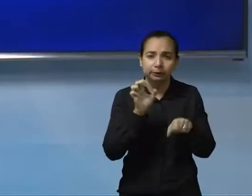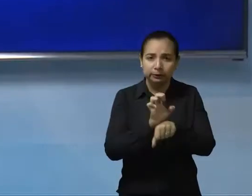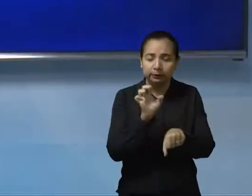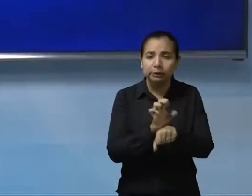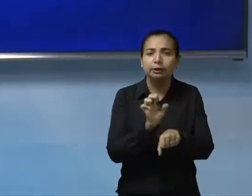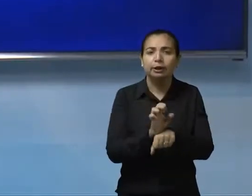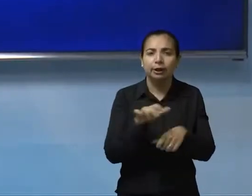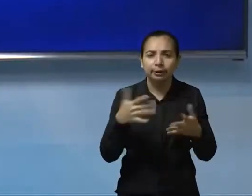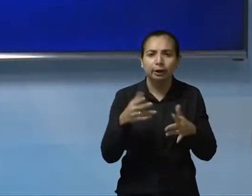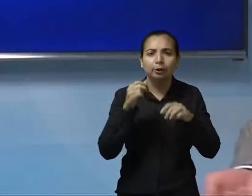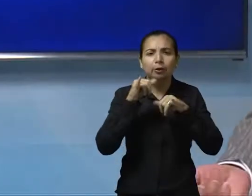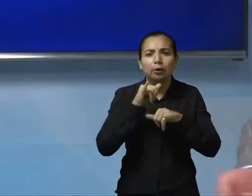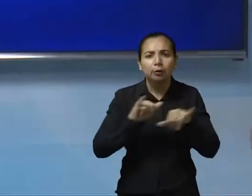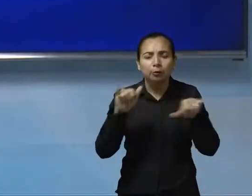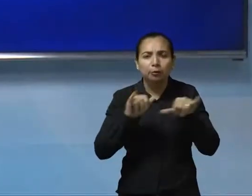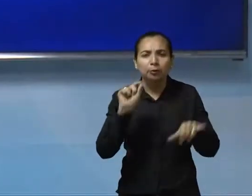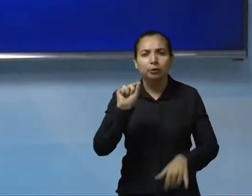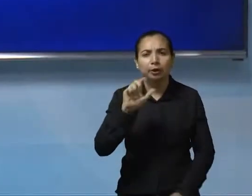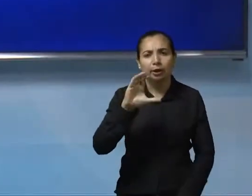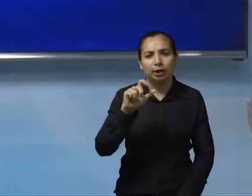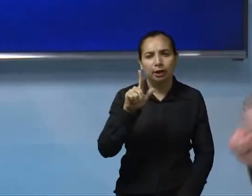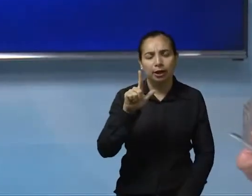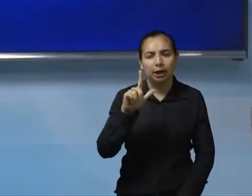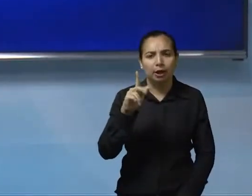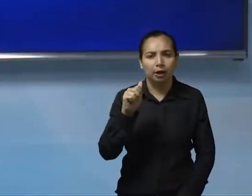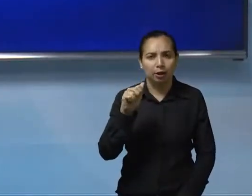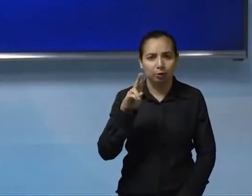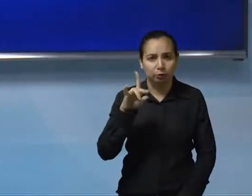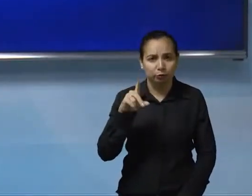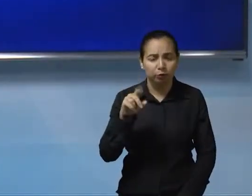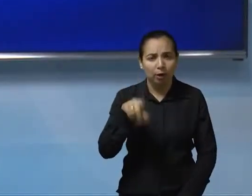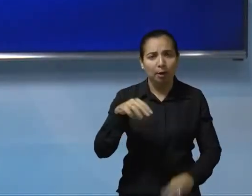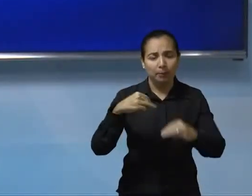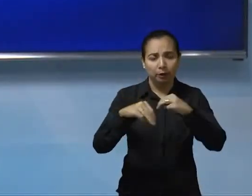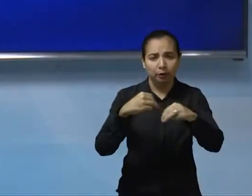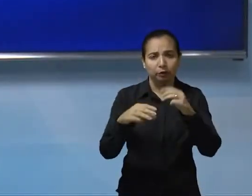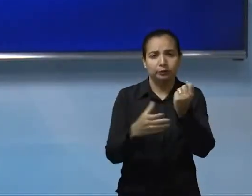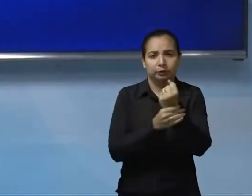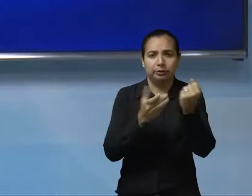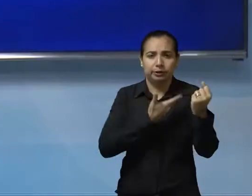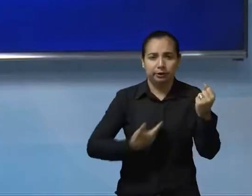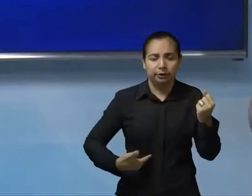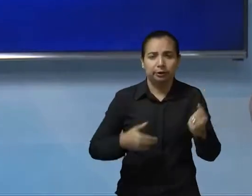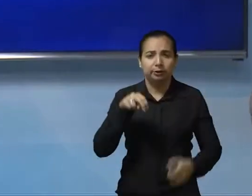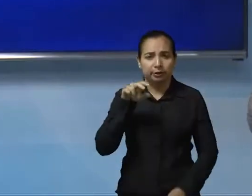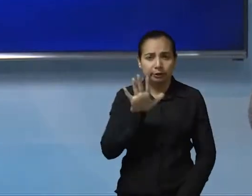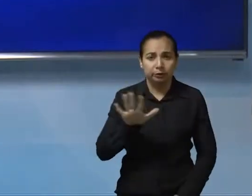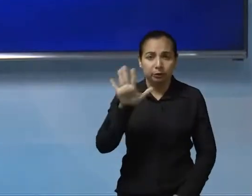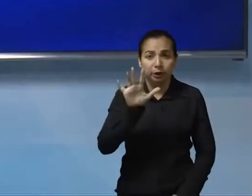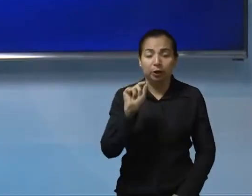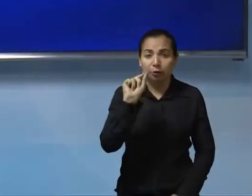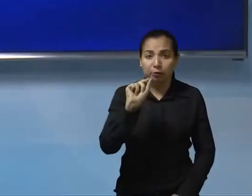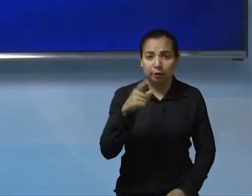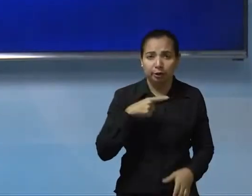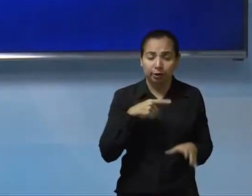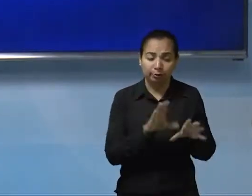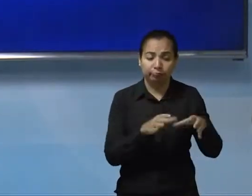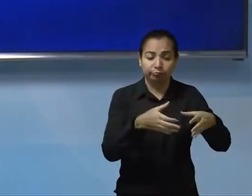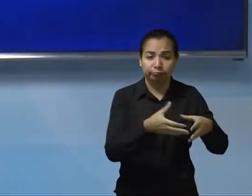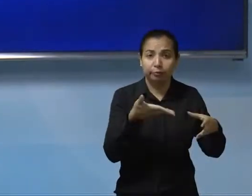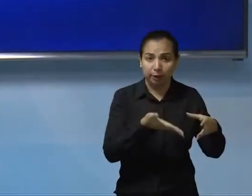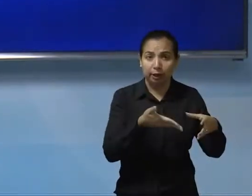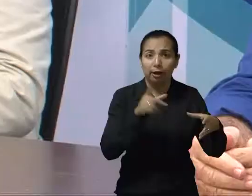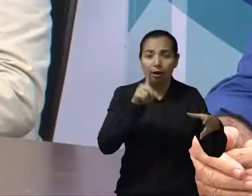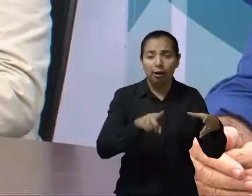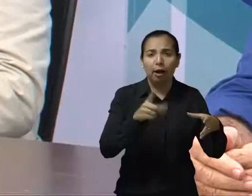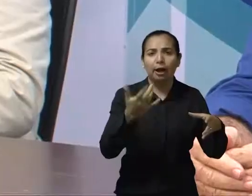pelo ministro Raul Jungmann, da integração, ministro da Segurança Nacional, de que o Centro Integrado de Inteligência virá